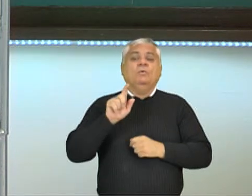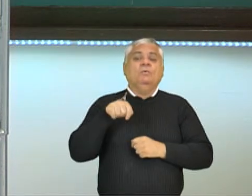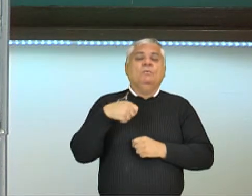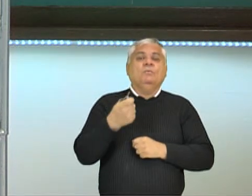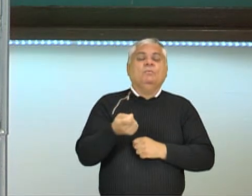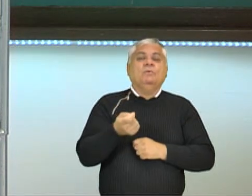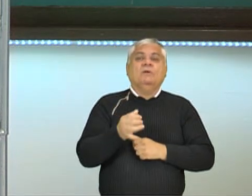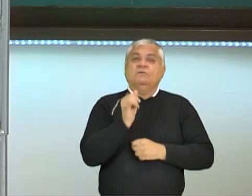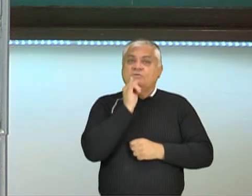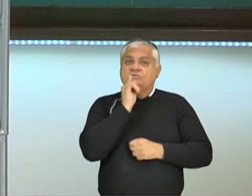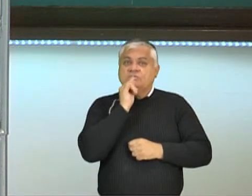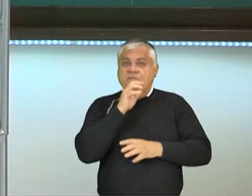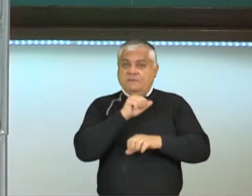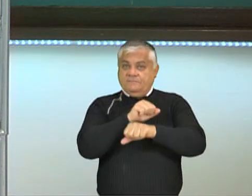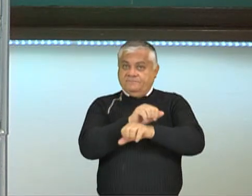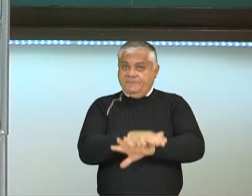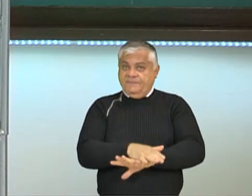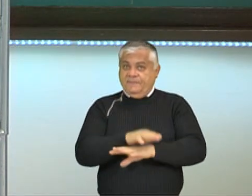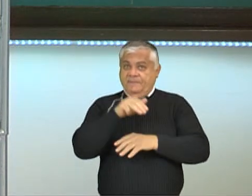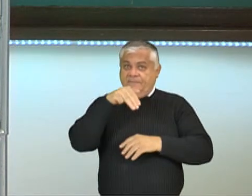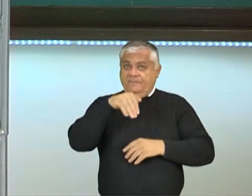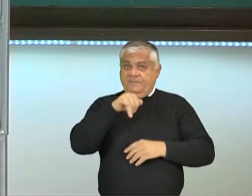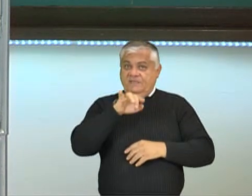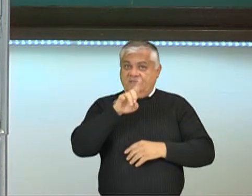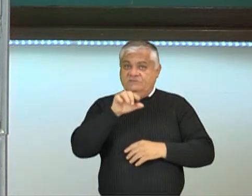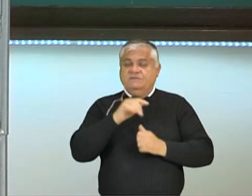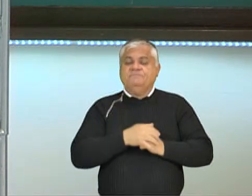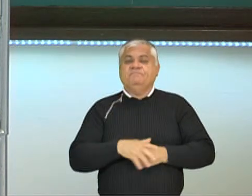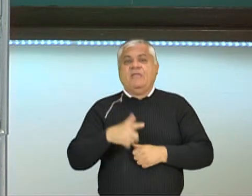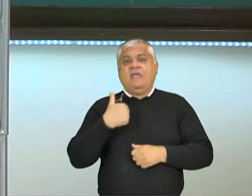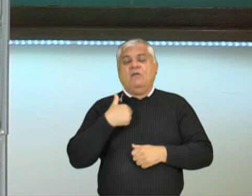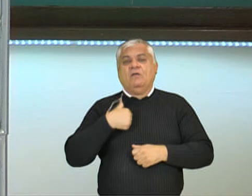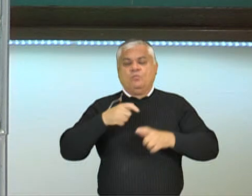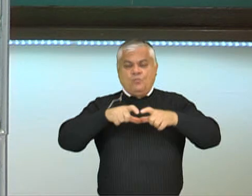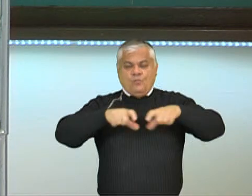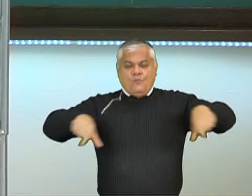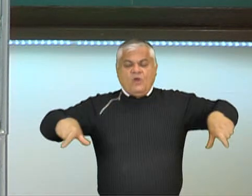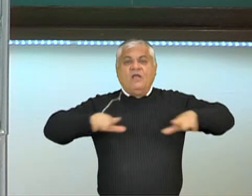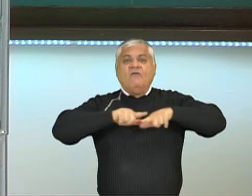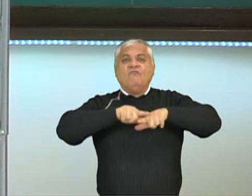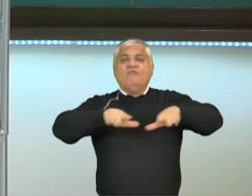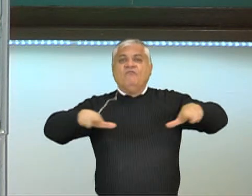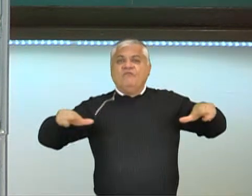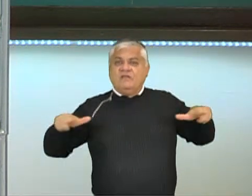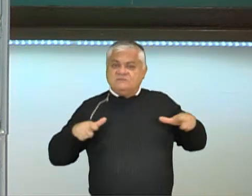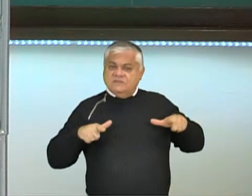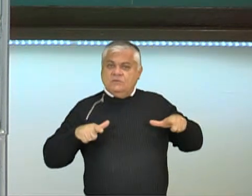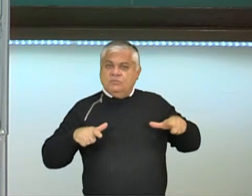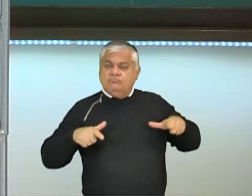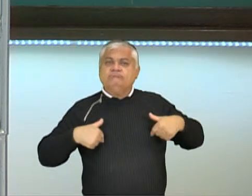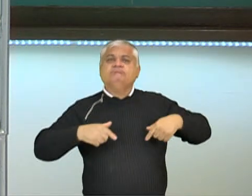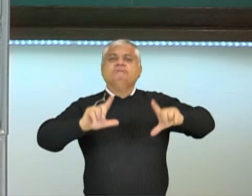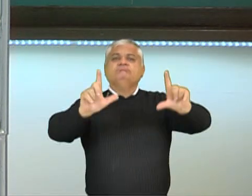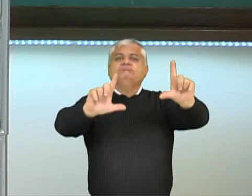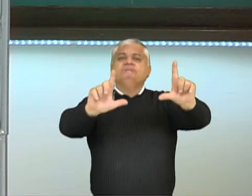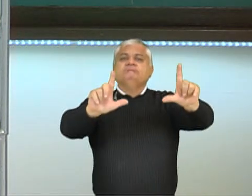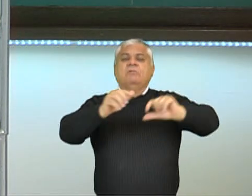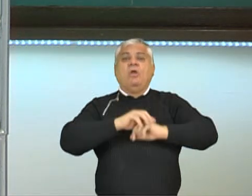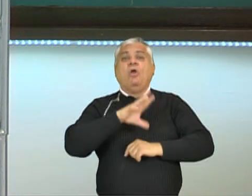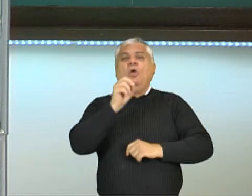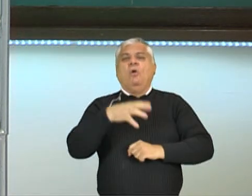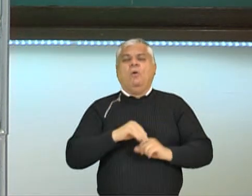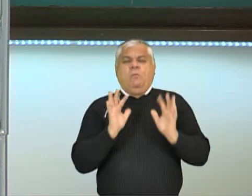essa questão da mídia. Eu prefiro um ginásio vazio com transmissão de televisão a um